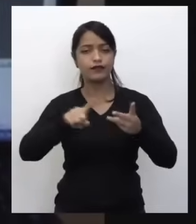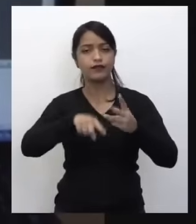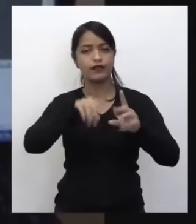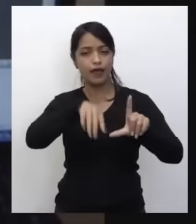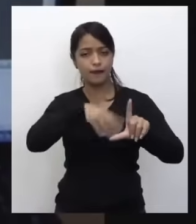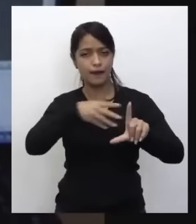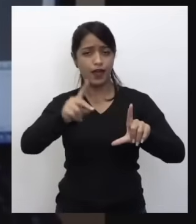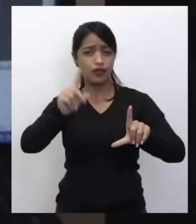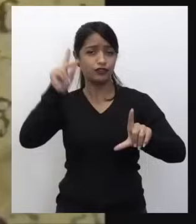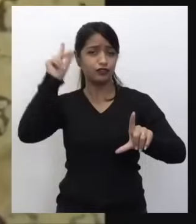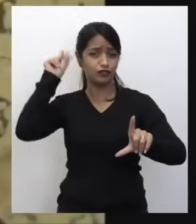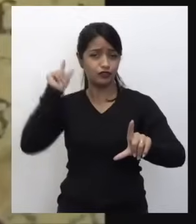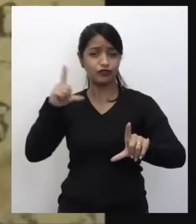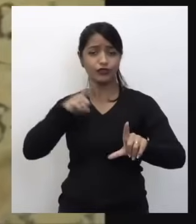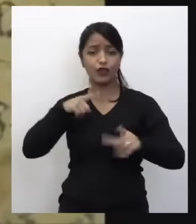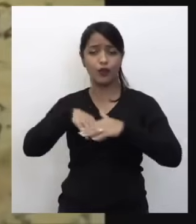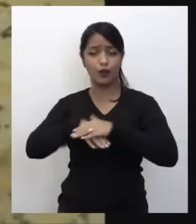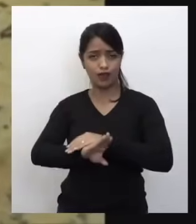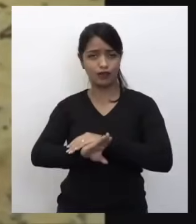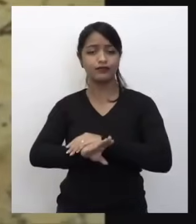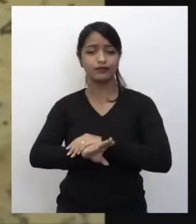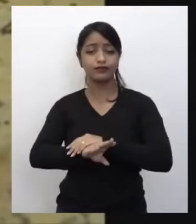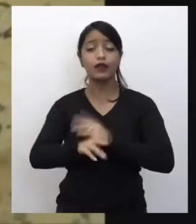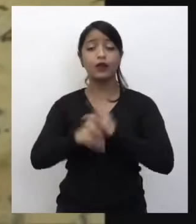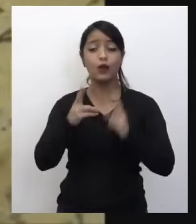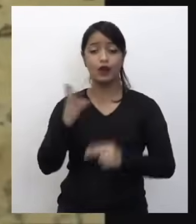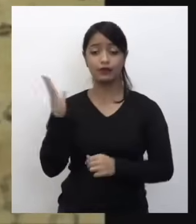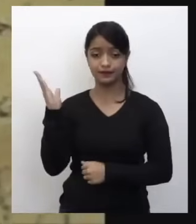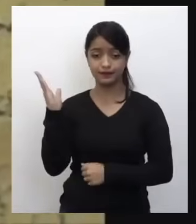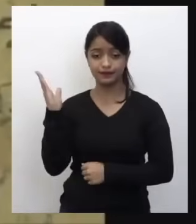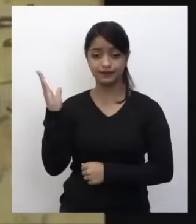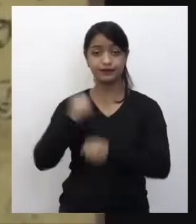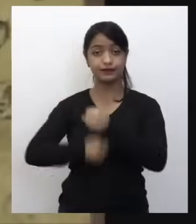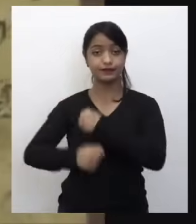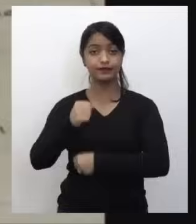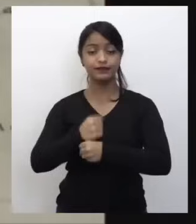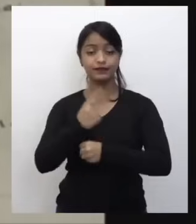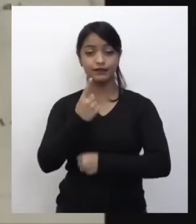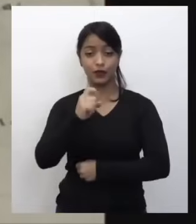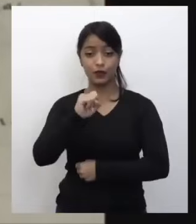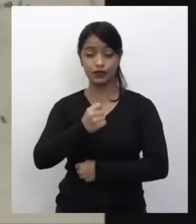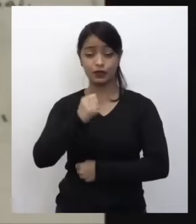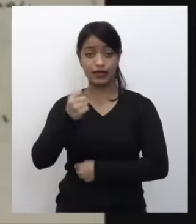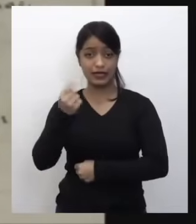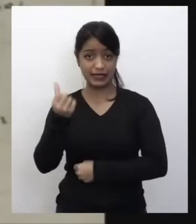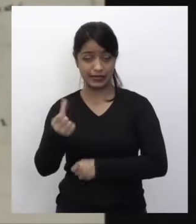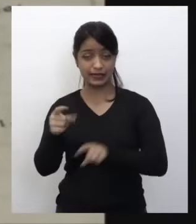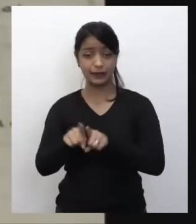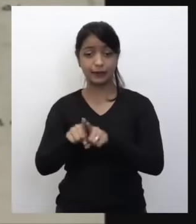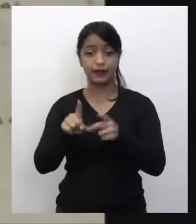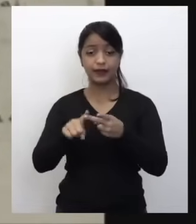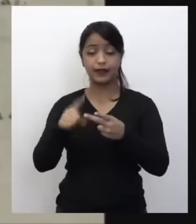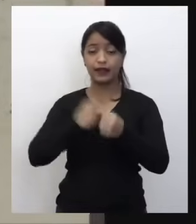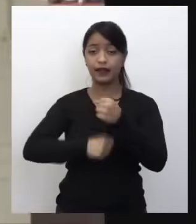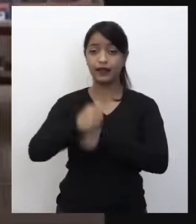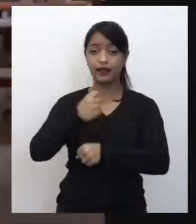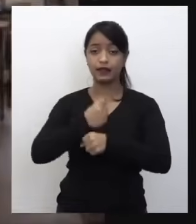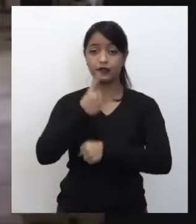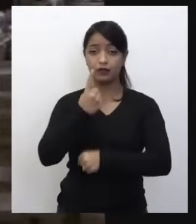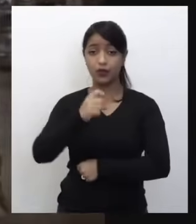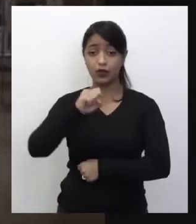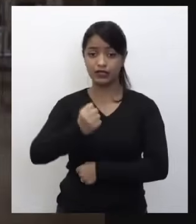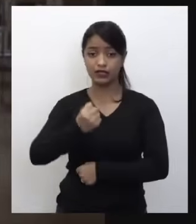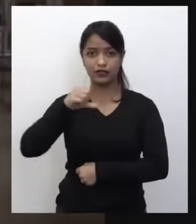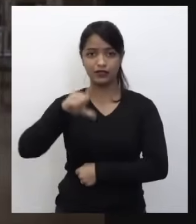registros meteorológicos, como estes aqui, dos anos de 1886 e de 1892. Todo o